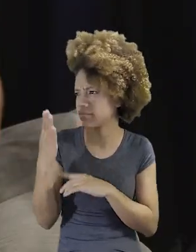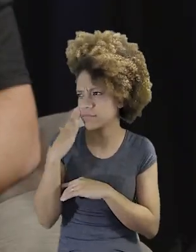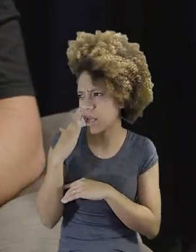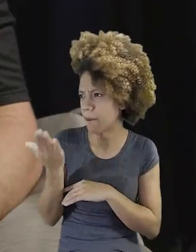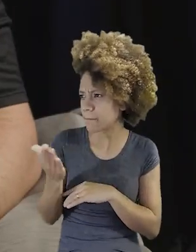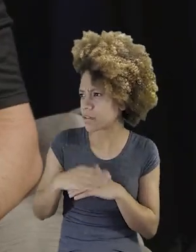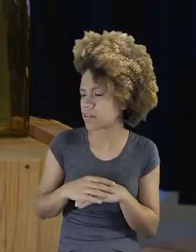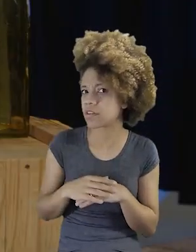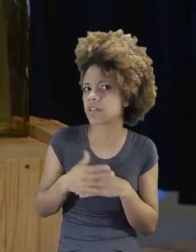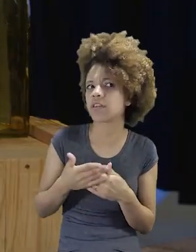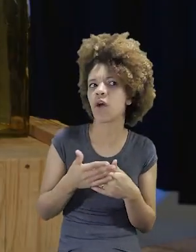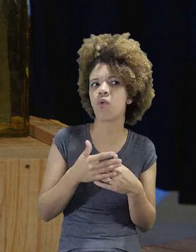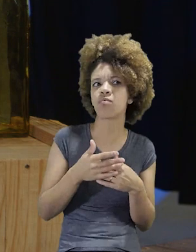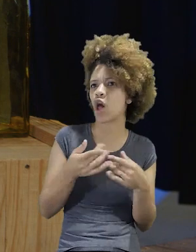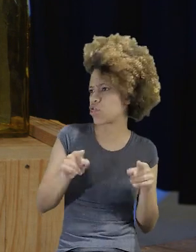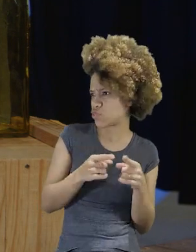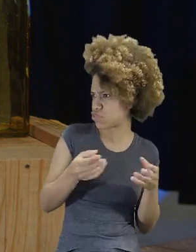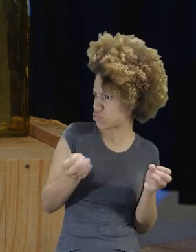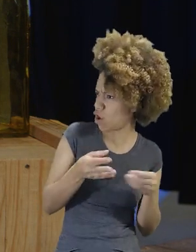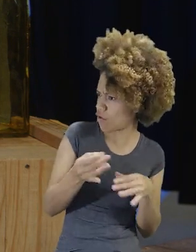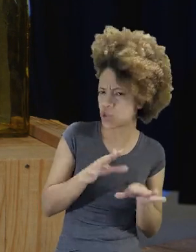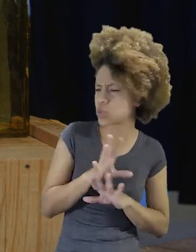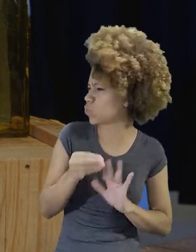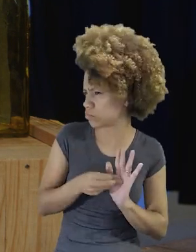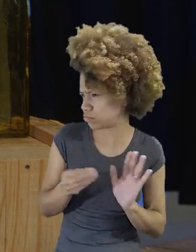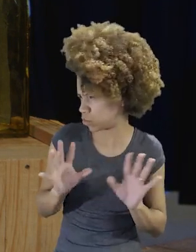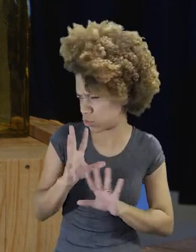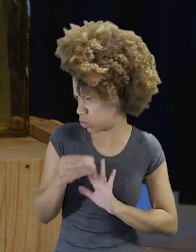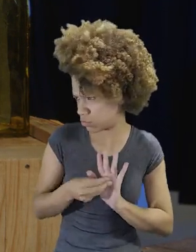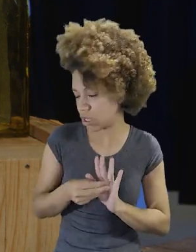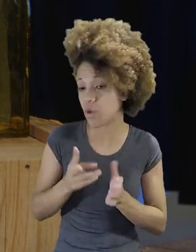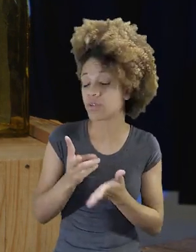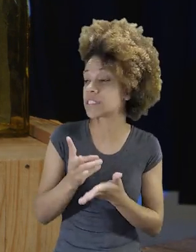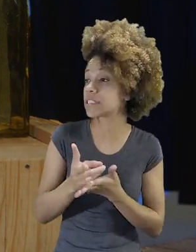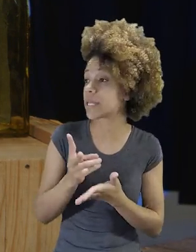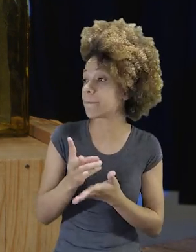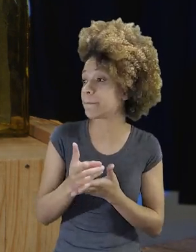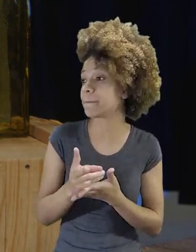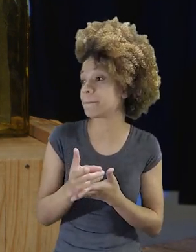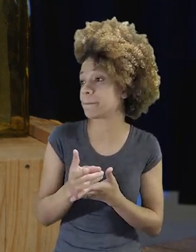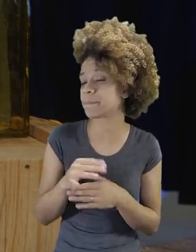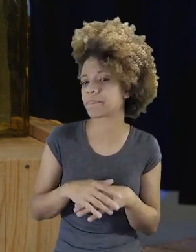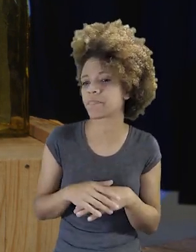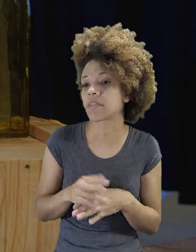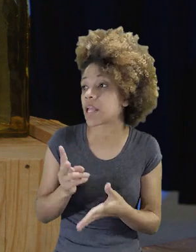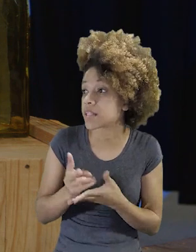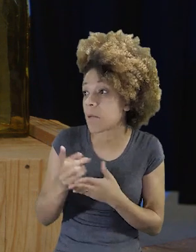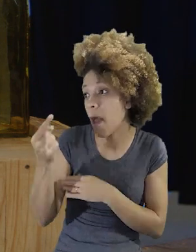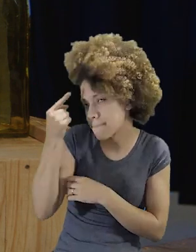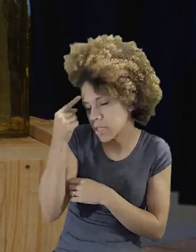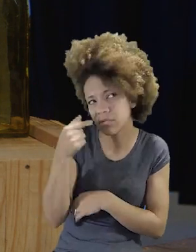eu sou assim sabe eu eu eu amo essas coisas novas eu estudo tá ligado eu eu sempre eu